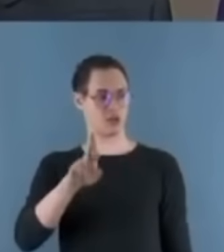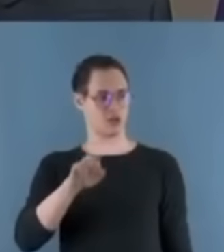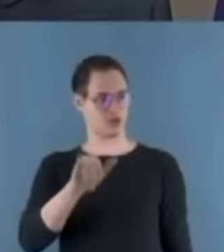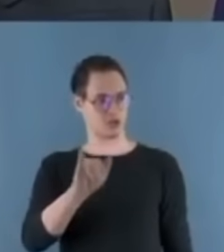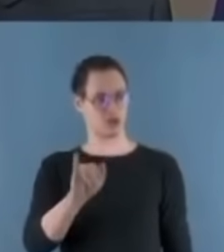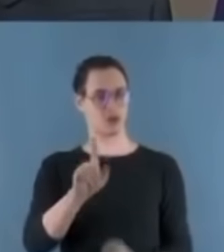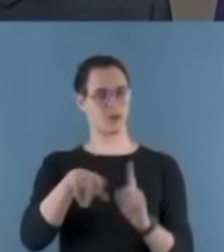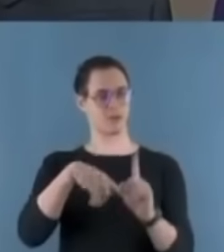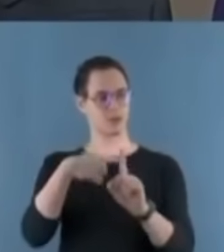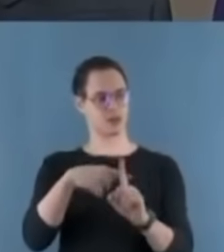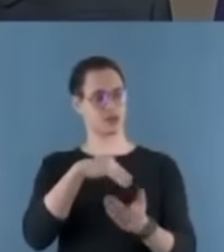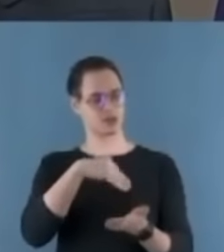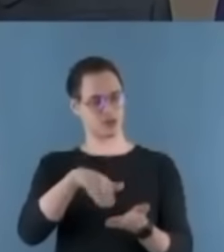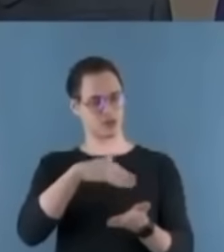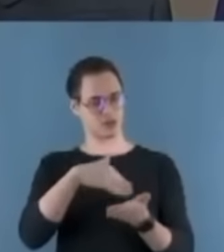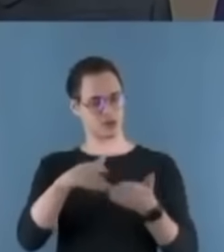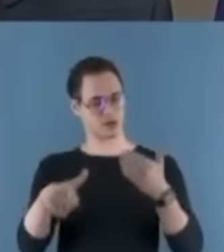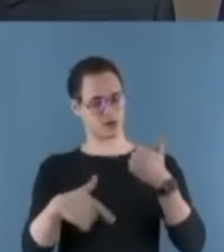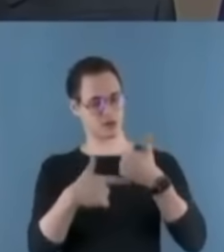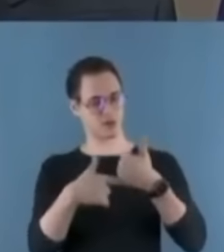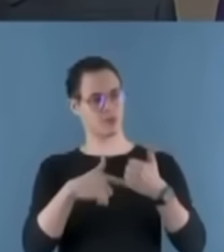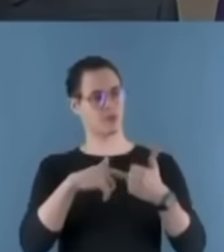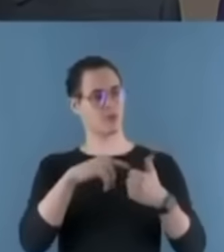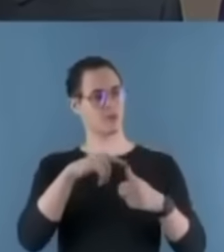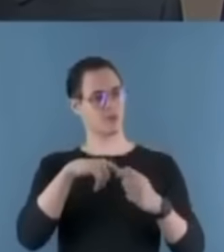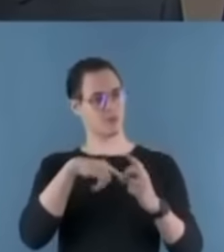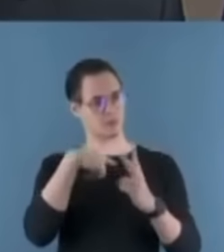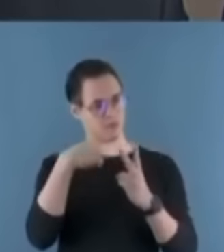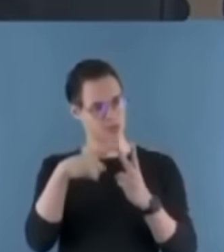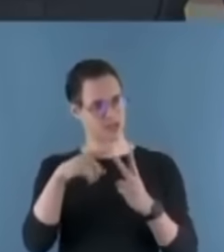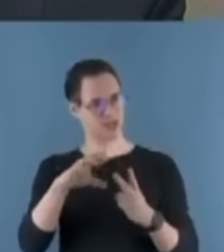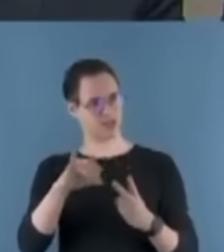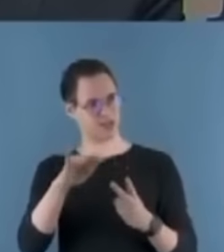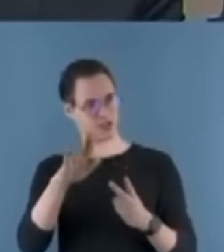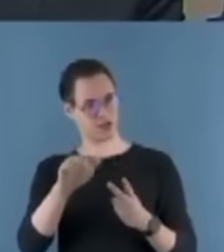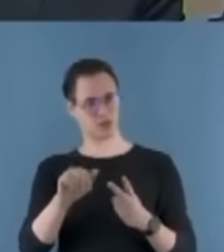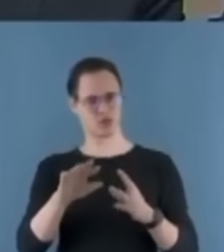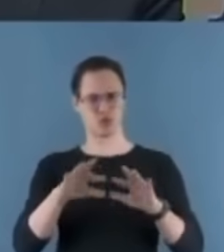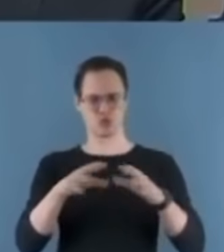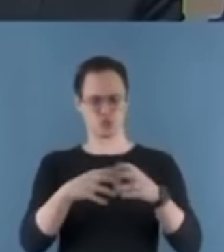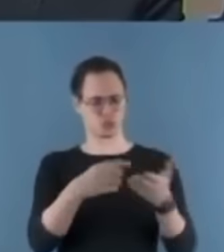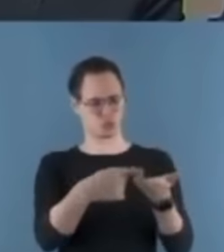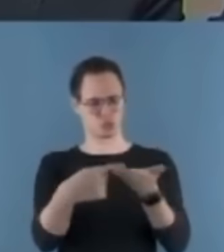secretário adjunto, mais a coronel Cíntia, lá está em que estava tudo